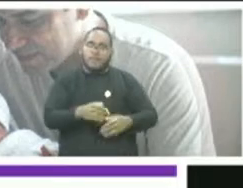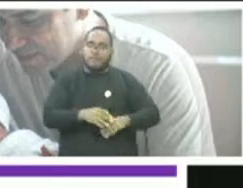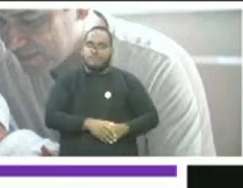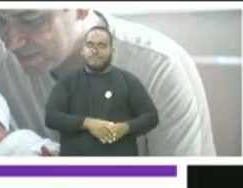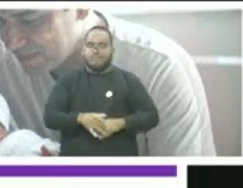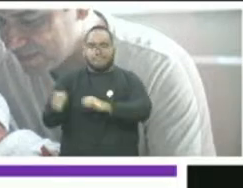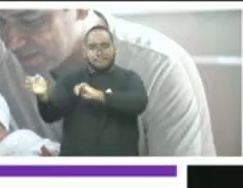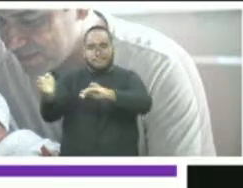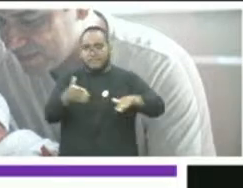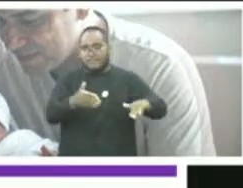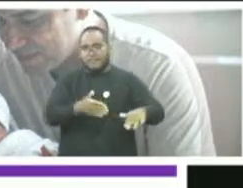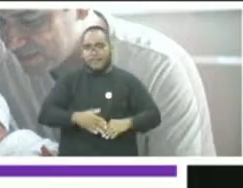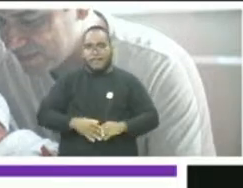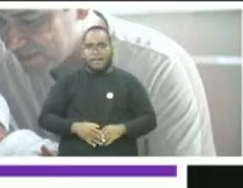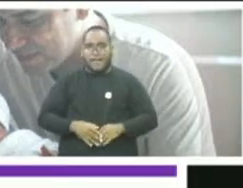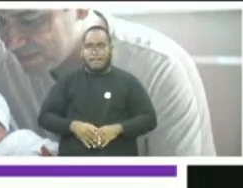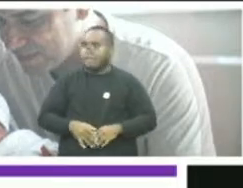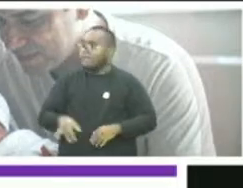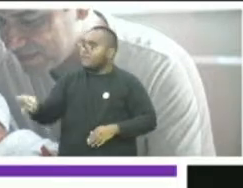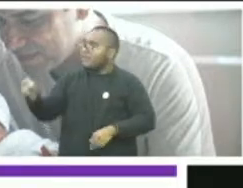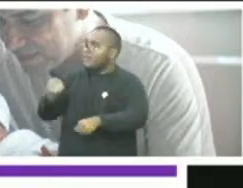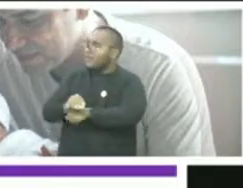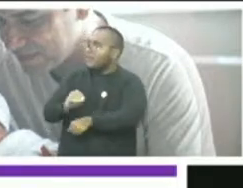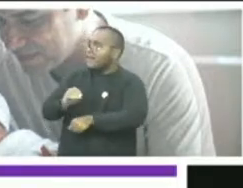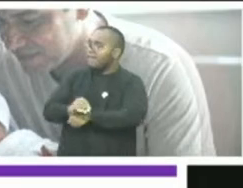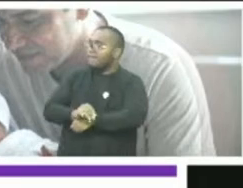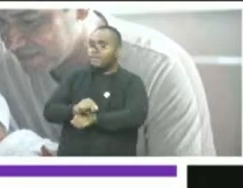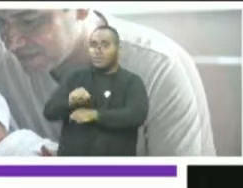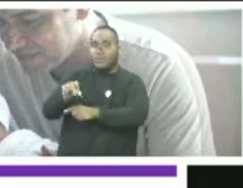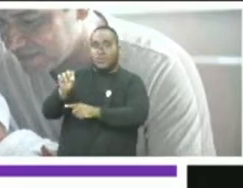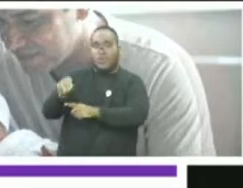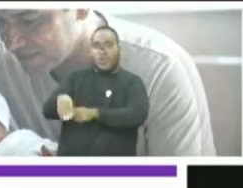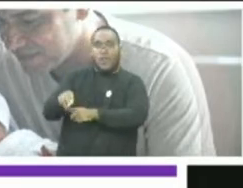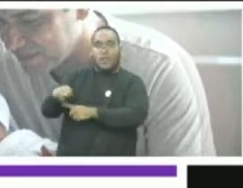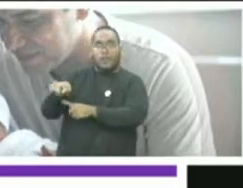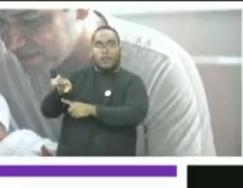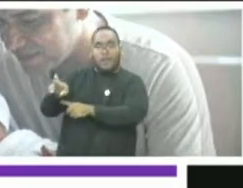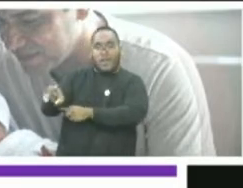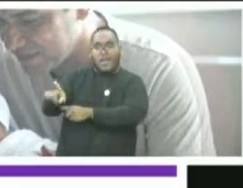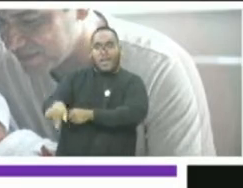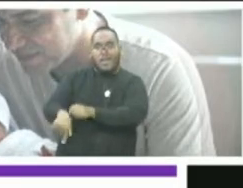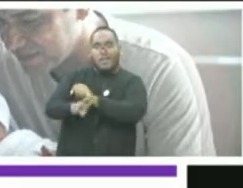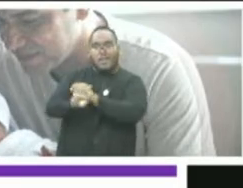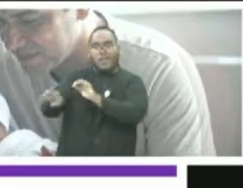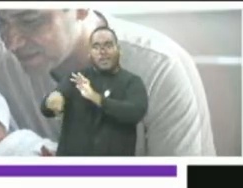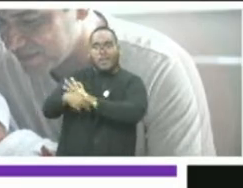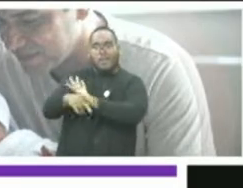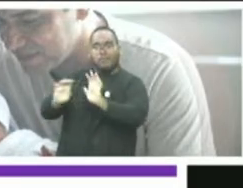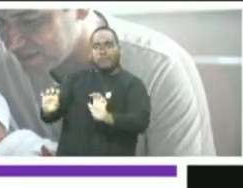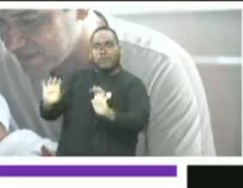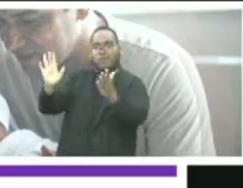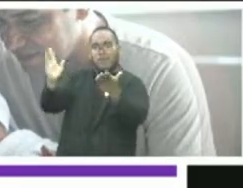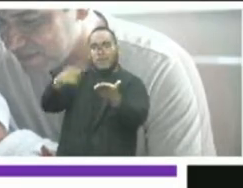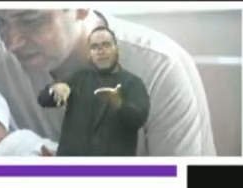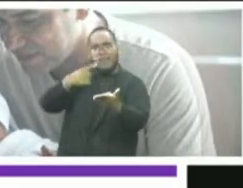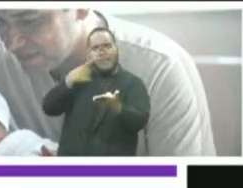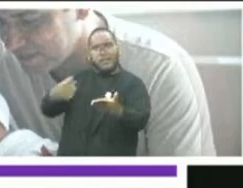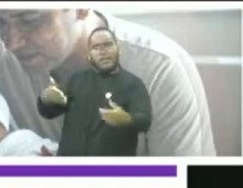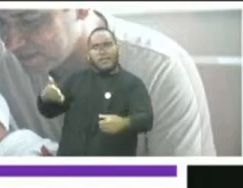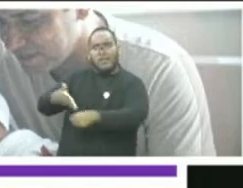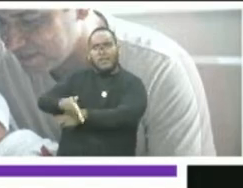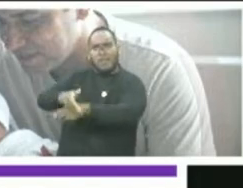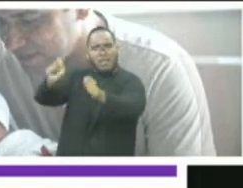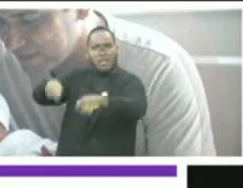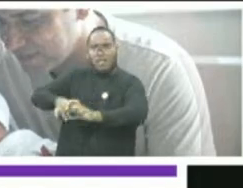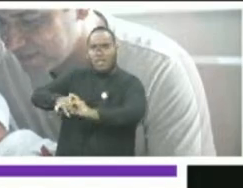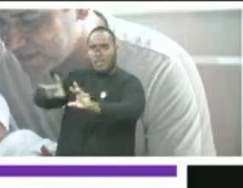ali o cuidadocanguru.com.br, tá? É o site do evento para quem quiser acessar, tá aí o nosso site, com todas as